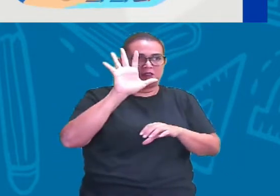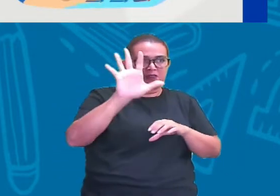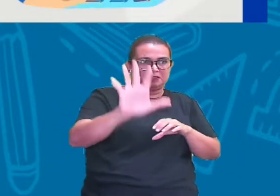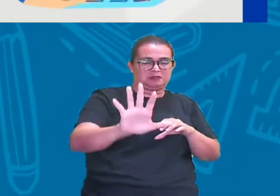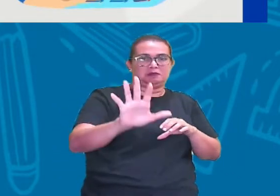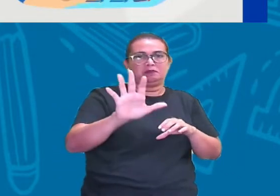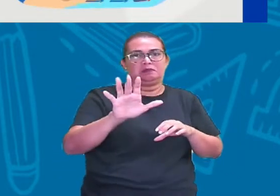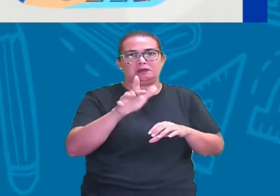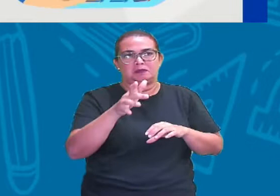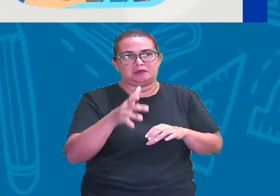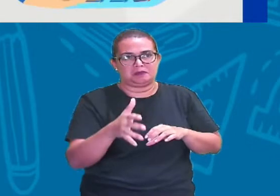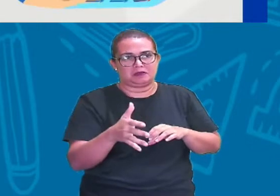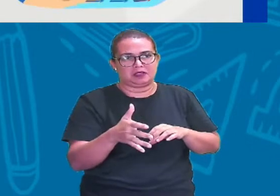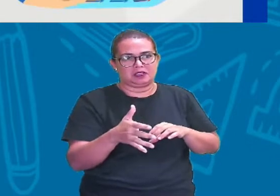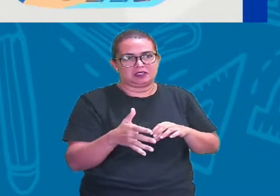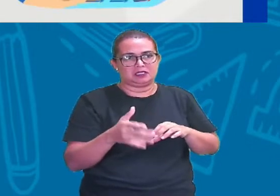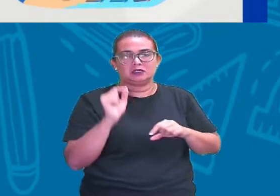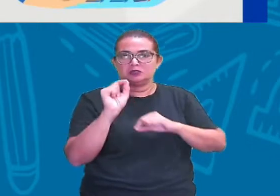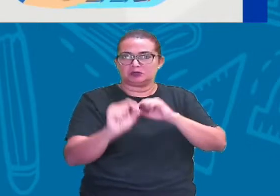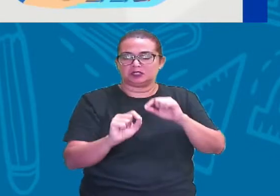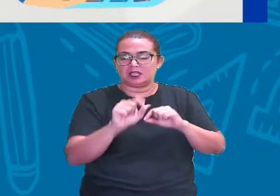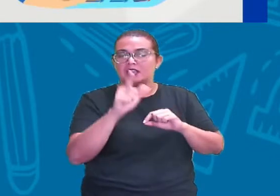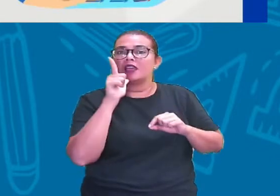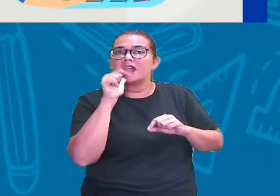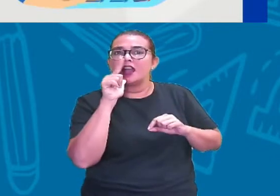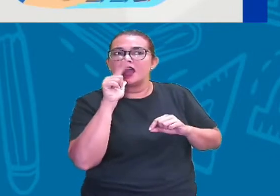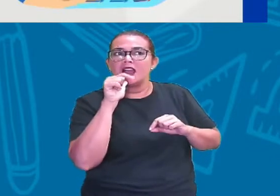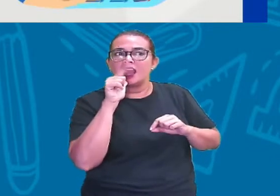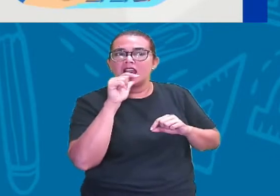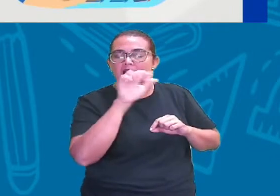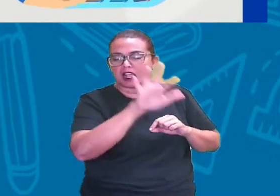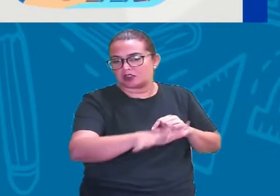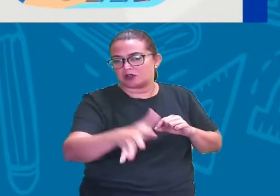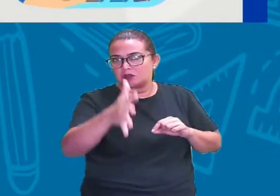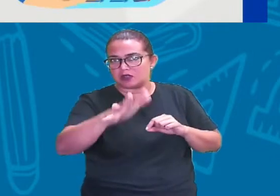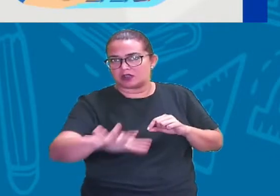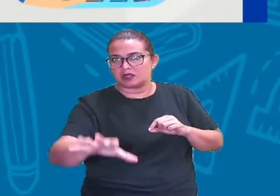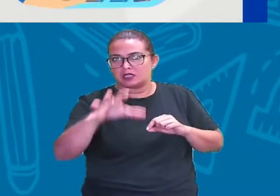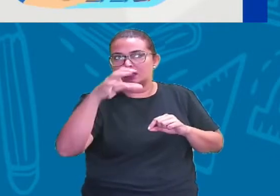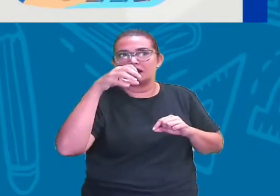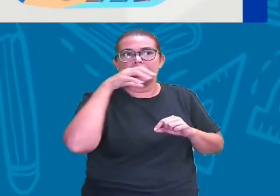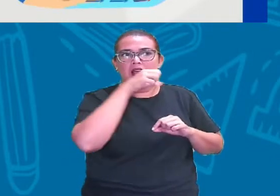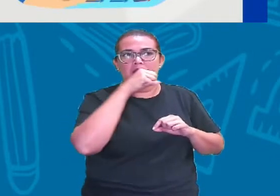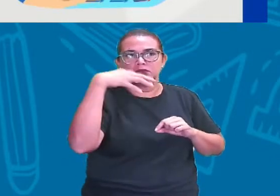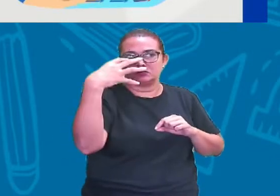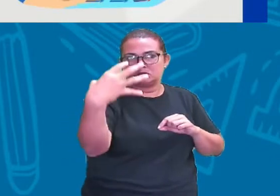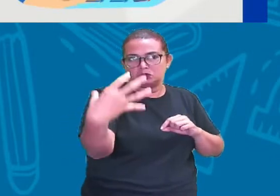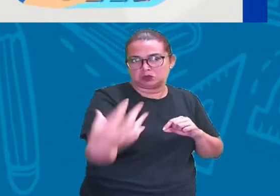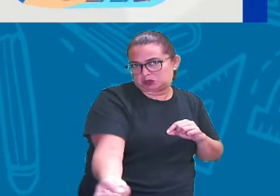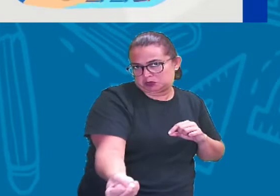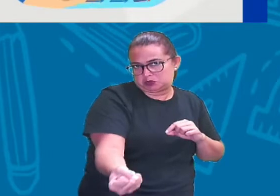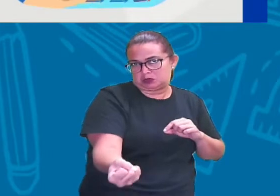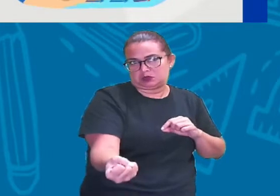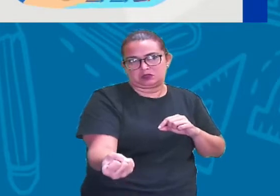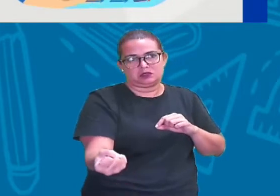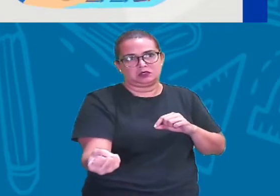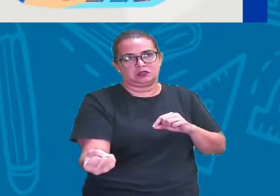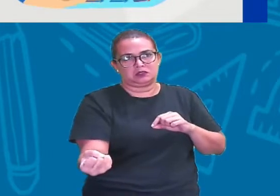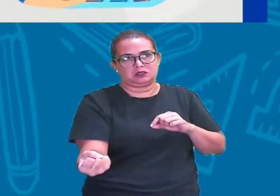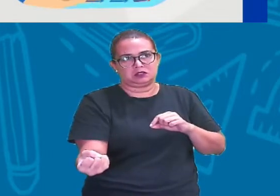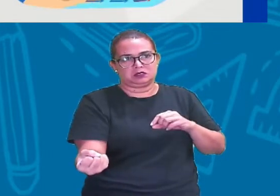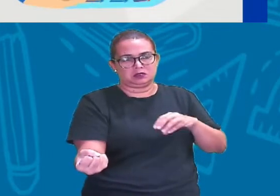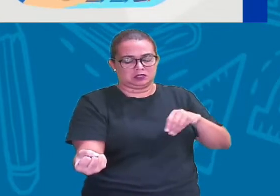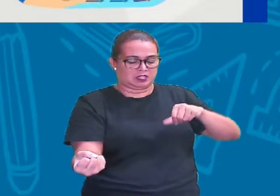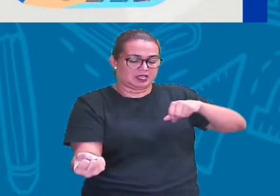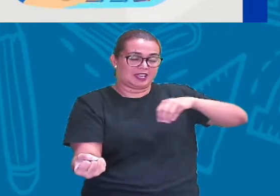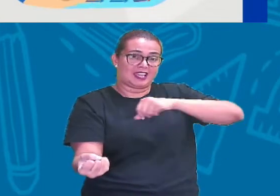É tanto que quando você está na praia, né? Eu, quando vou mesmo para a praia também com a minha sunguinha lilás, tá? Lá. O que acontece? A